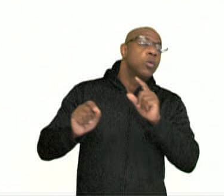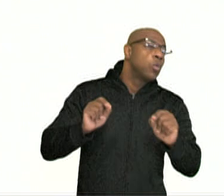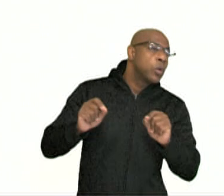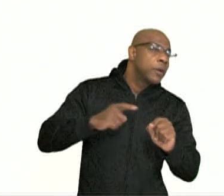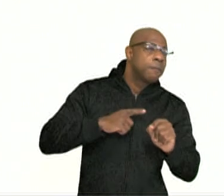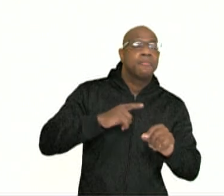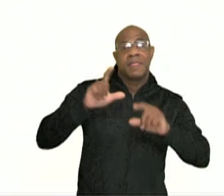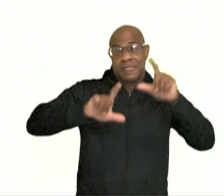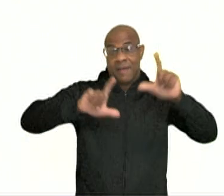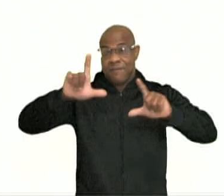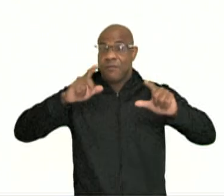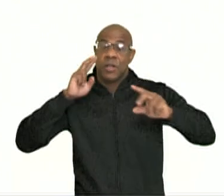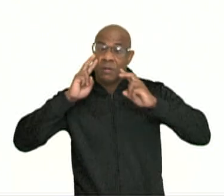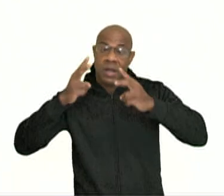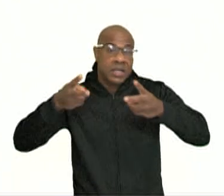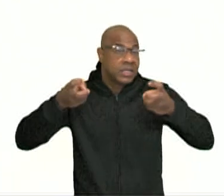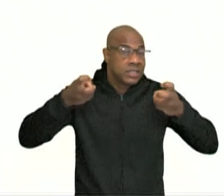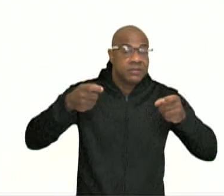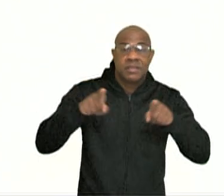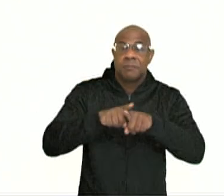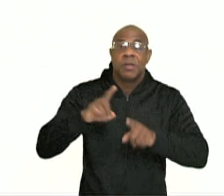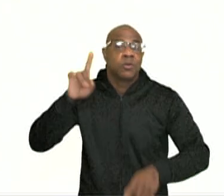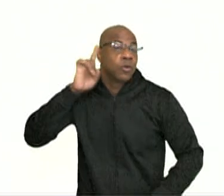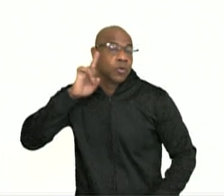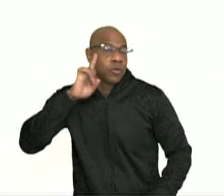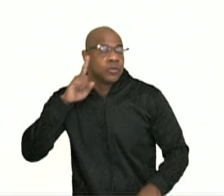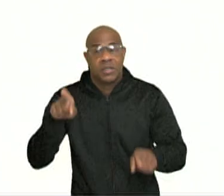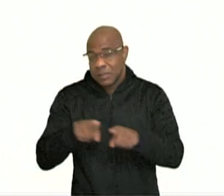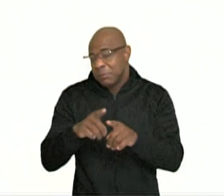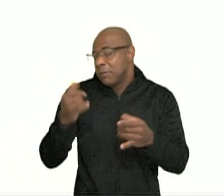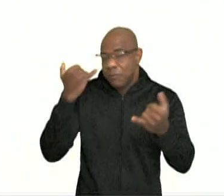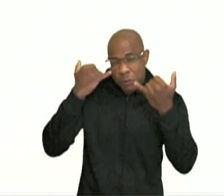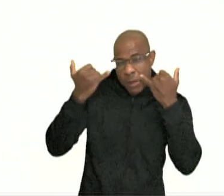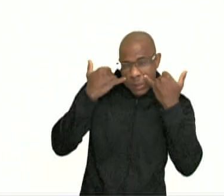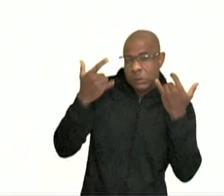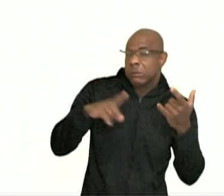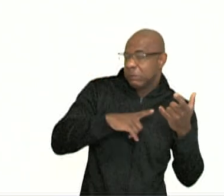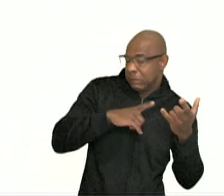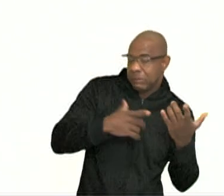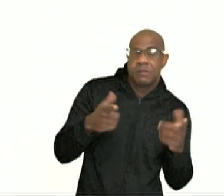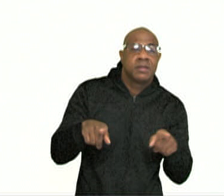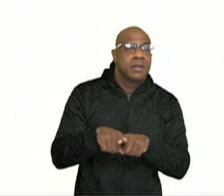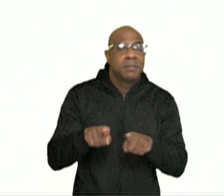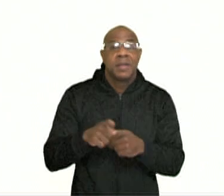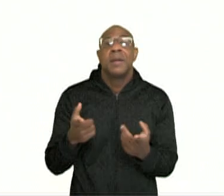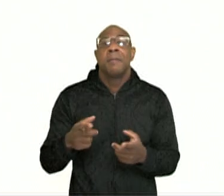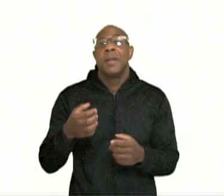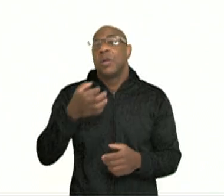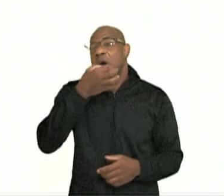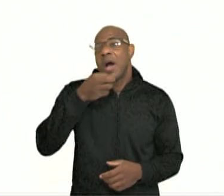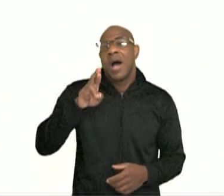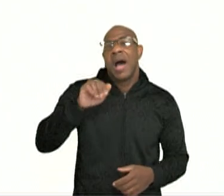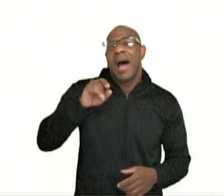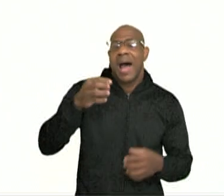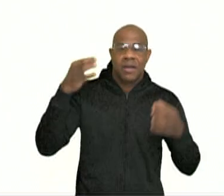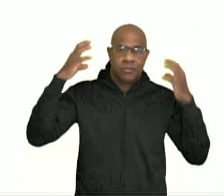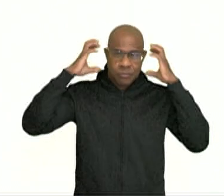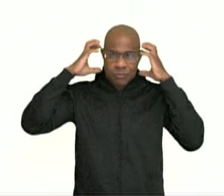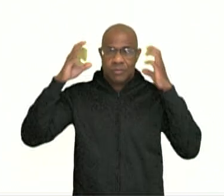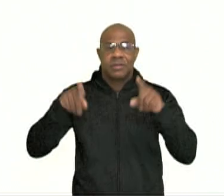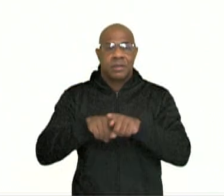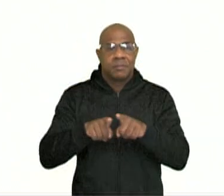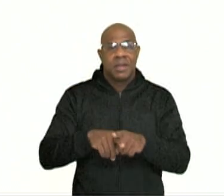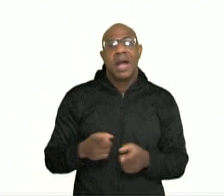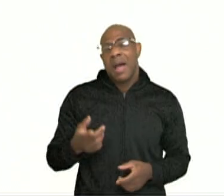certeza, né? Vocês veem aí diariamente informações, notícias, e também pelo rádio, né? Às vezes, a pessoa está voltando